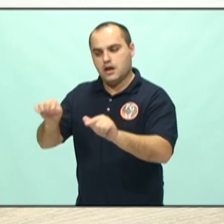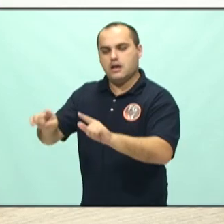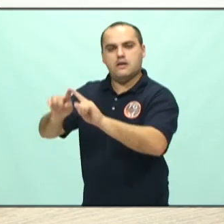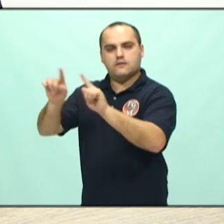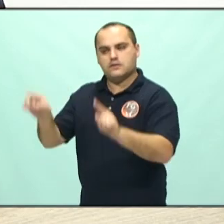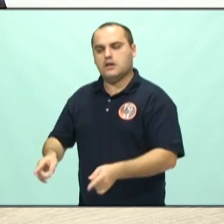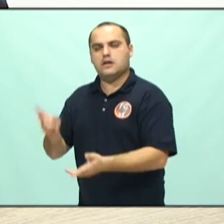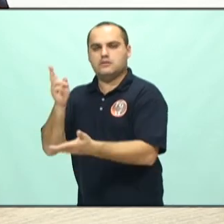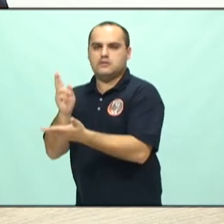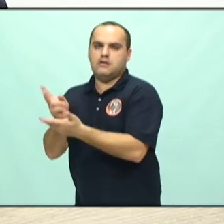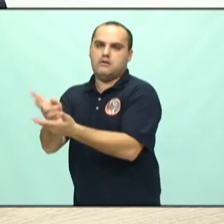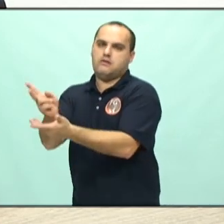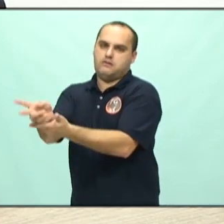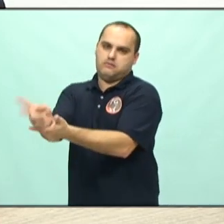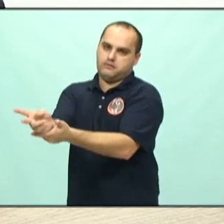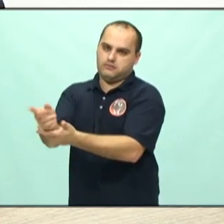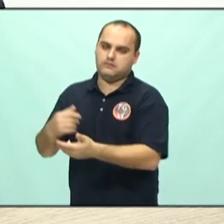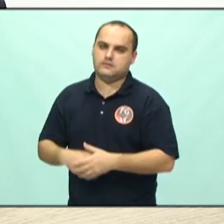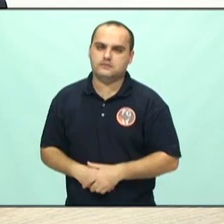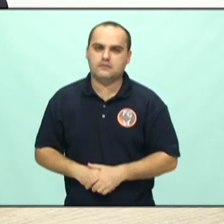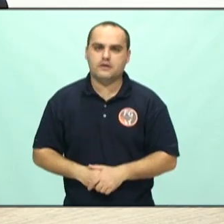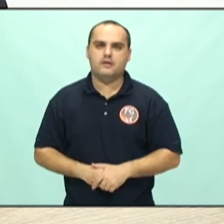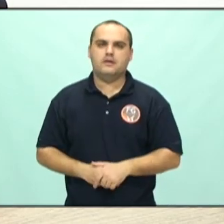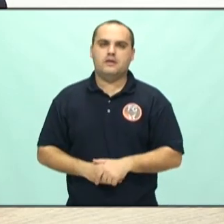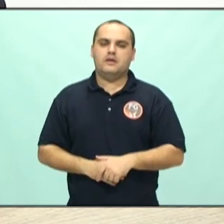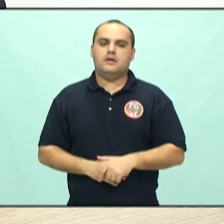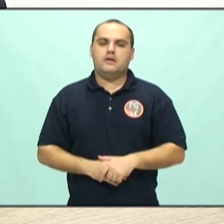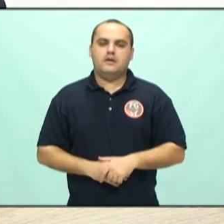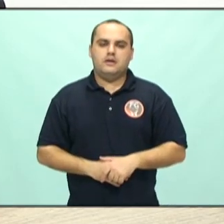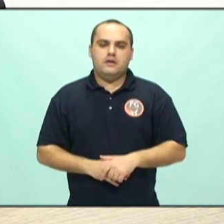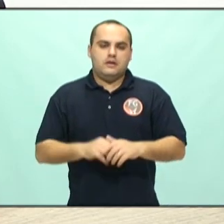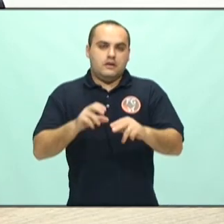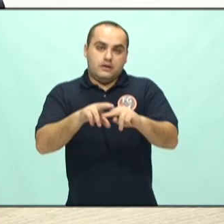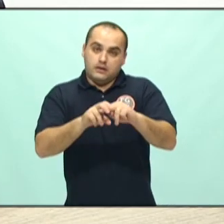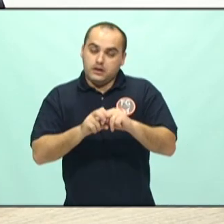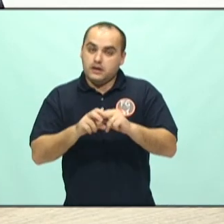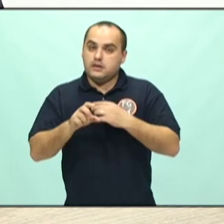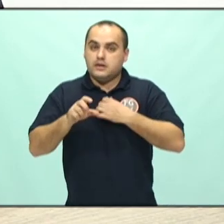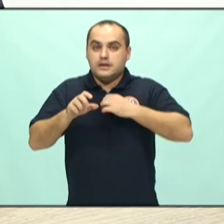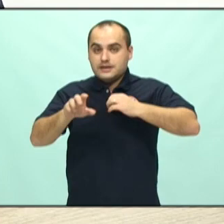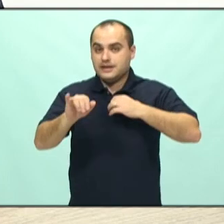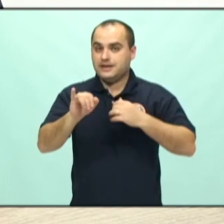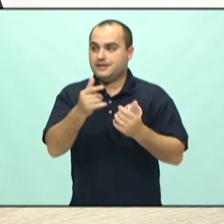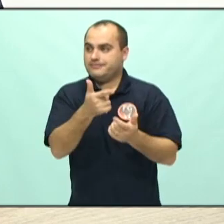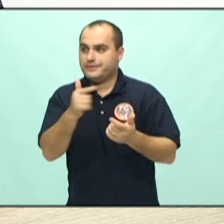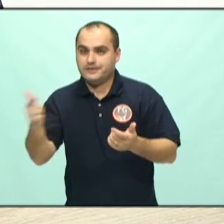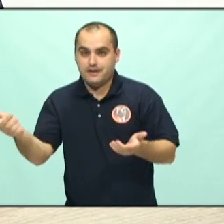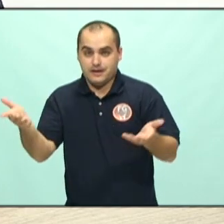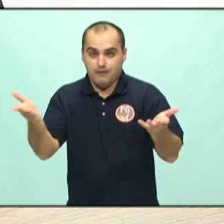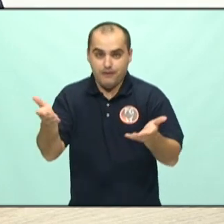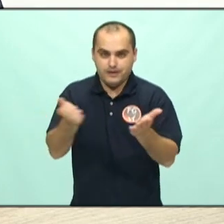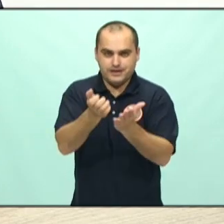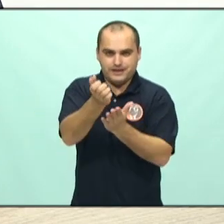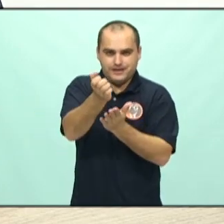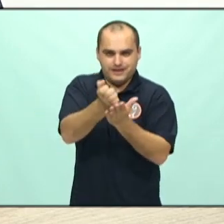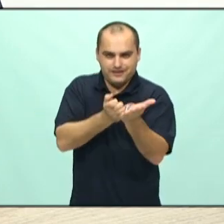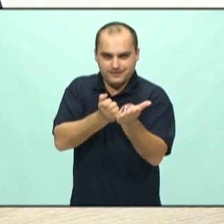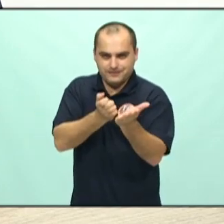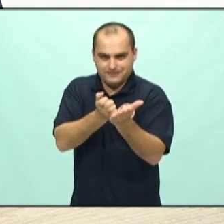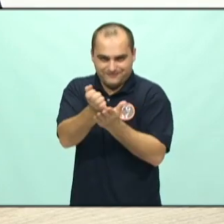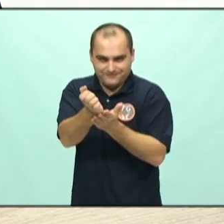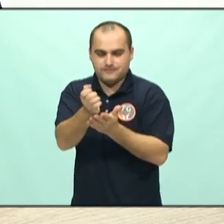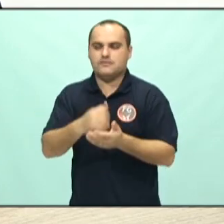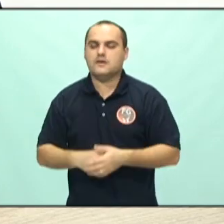o concurso. Então, se nós não tivéssemos os servidores efetivos, nós estaríamos com